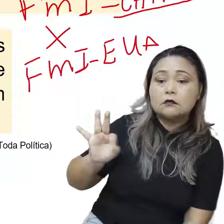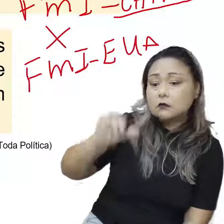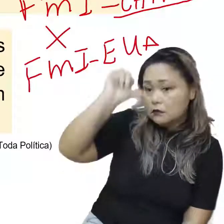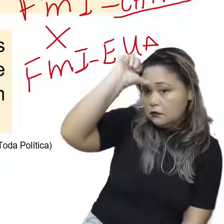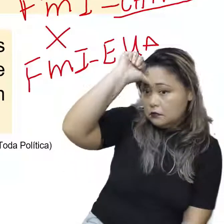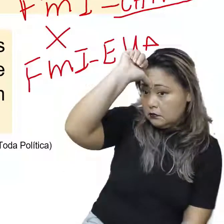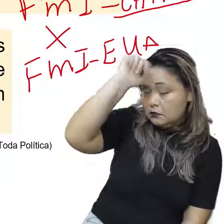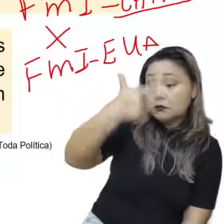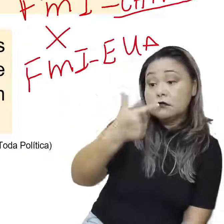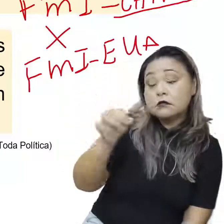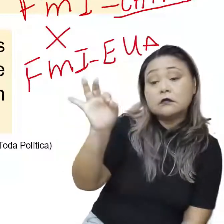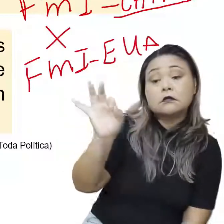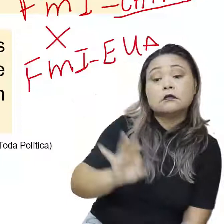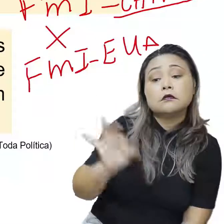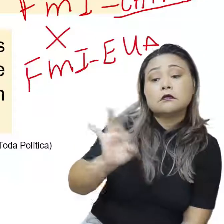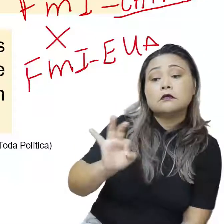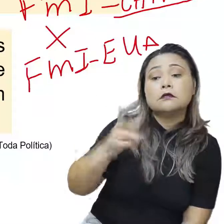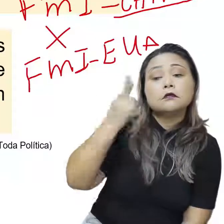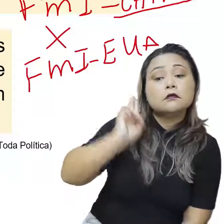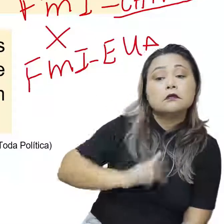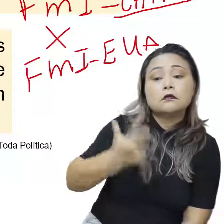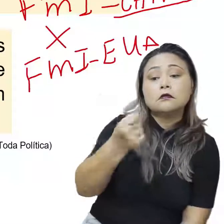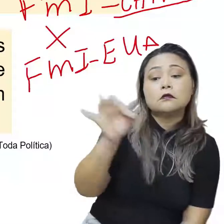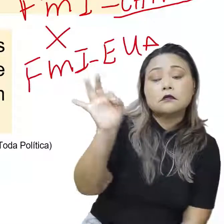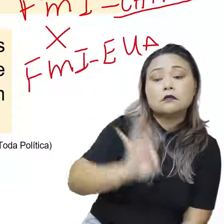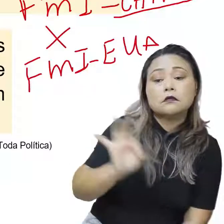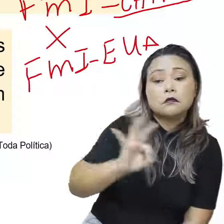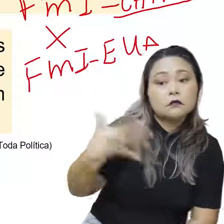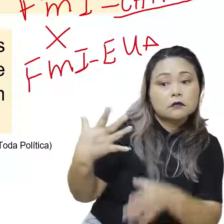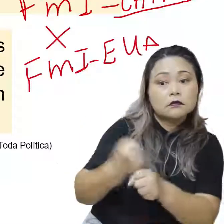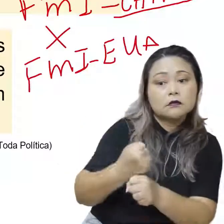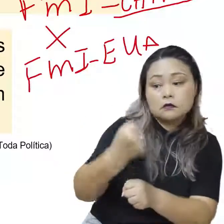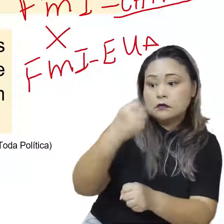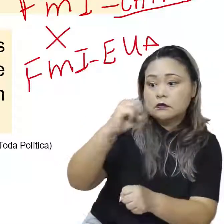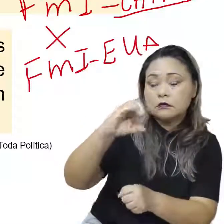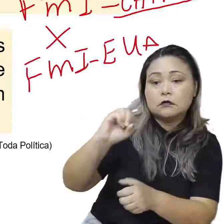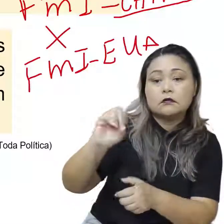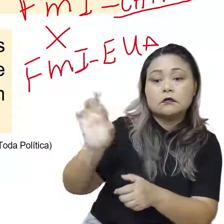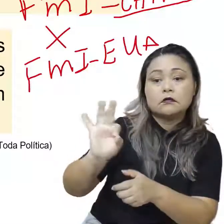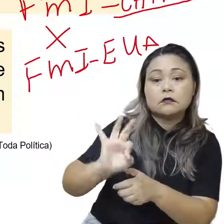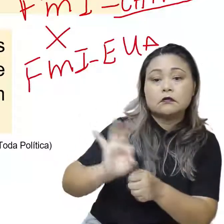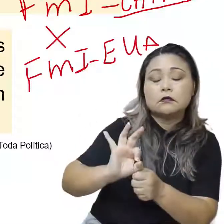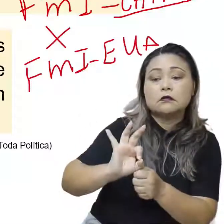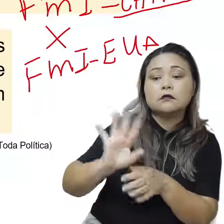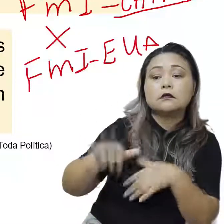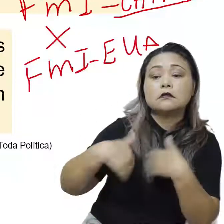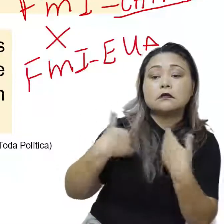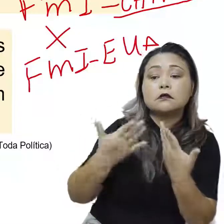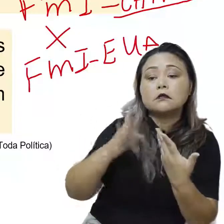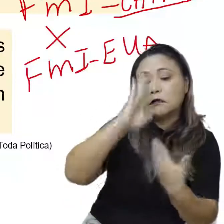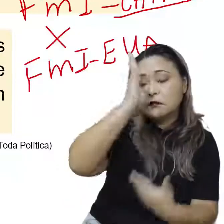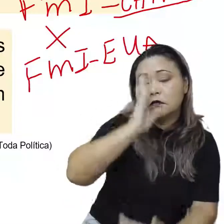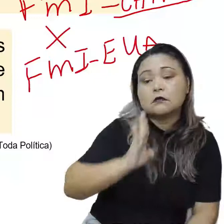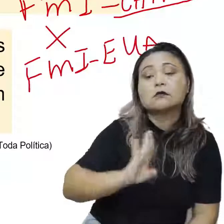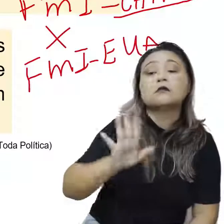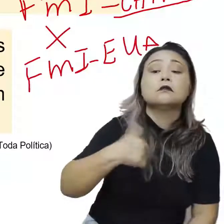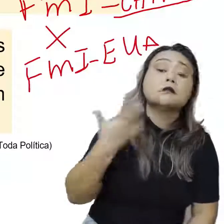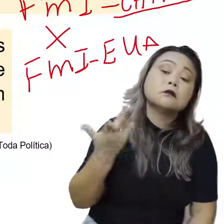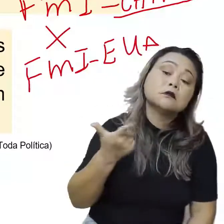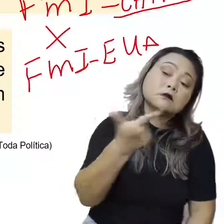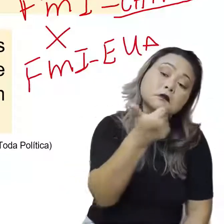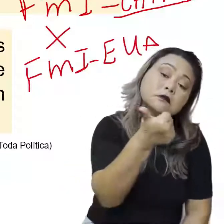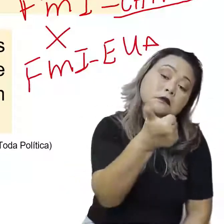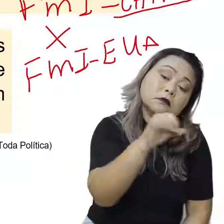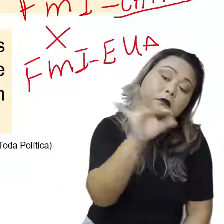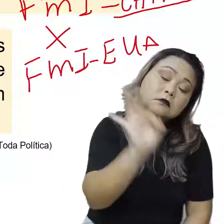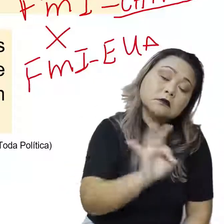Índia, 20%. Rússia, 20%. Somou? 80%. Portanto, para o Brasil sobra o quê?